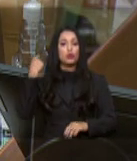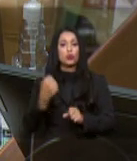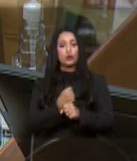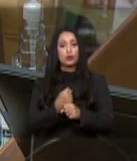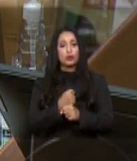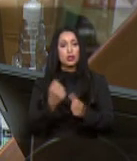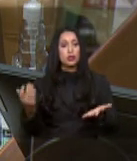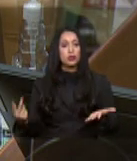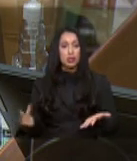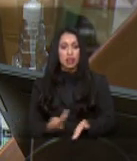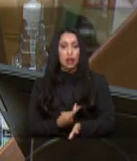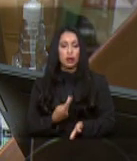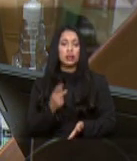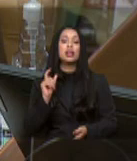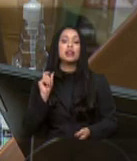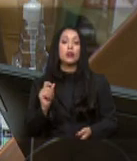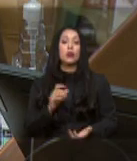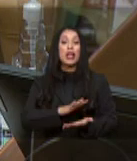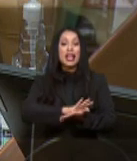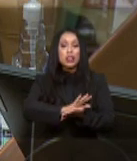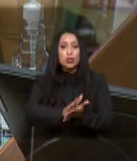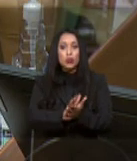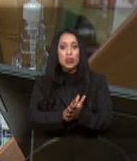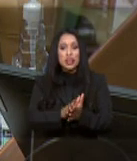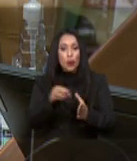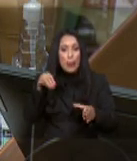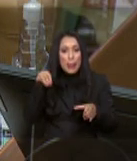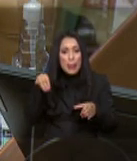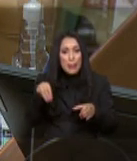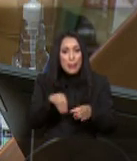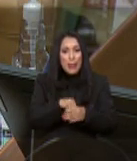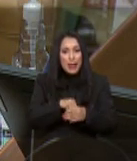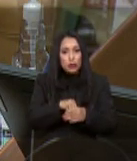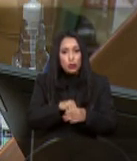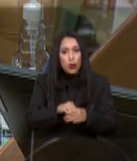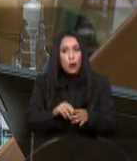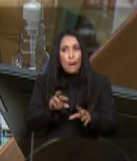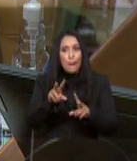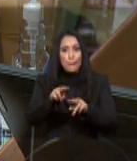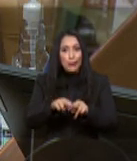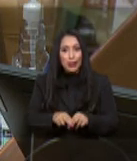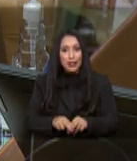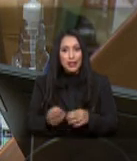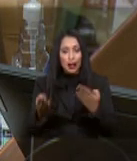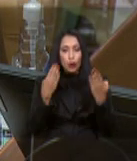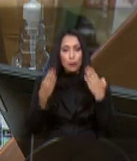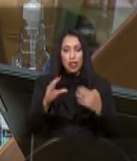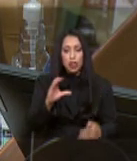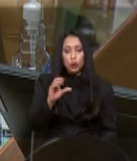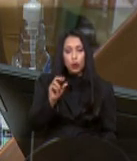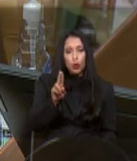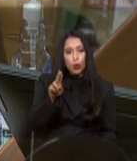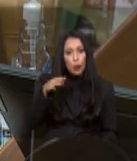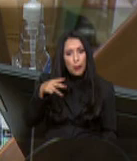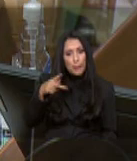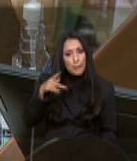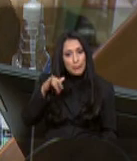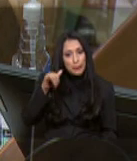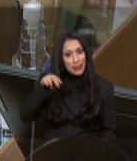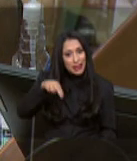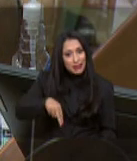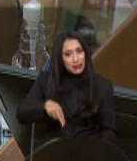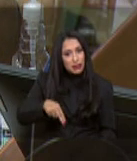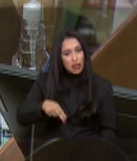começou a acontecer foi a destruição por dentro, por isso eu chamei de cupinização, porque nós temos exatamente este fenômeno